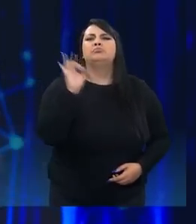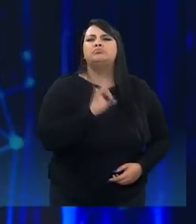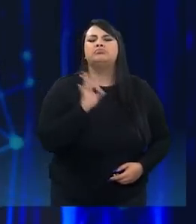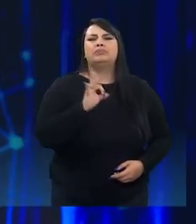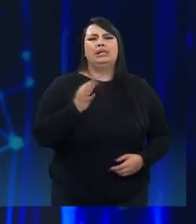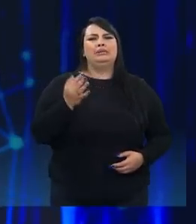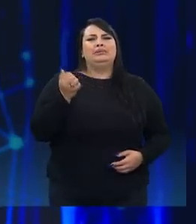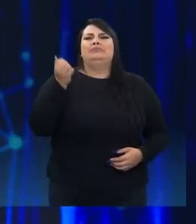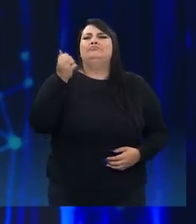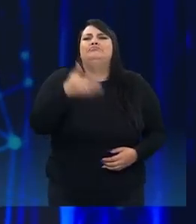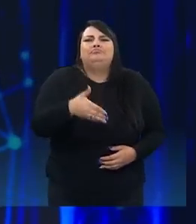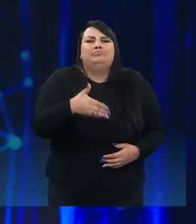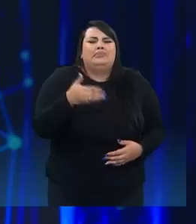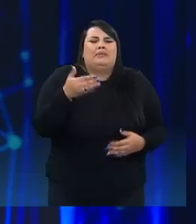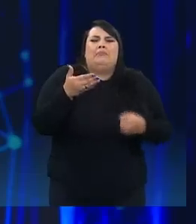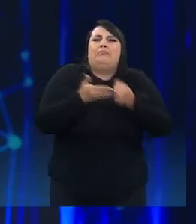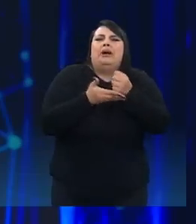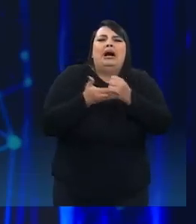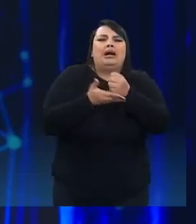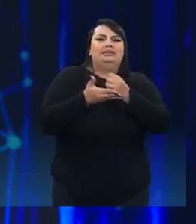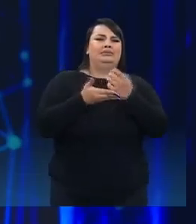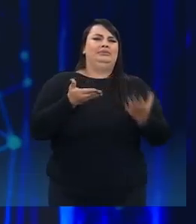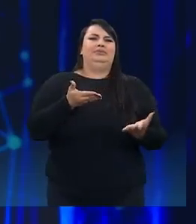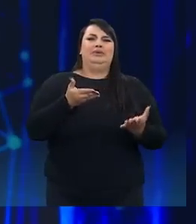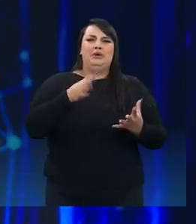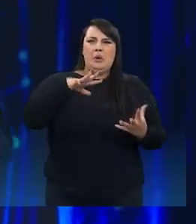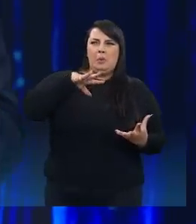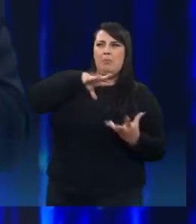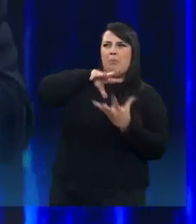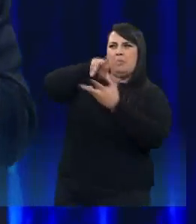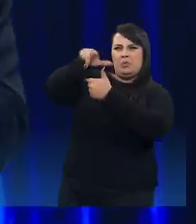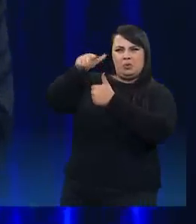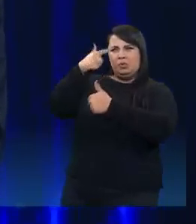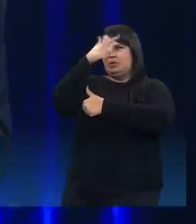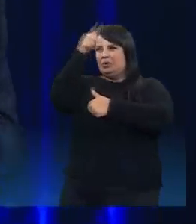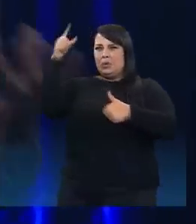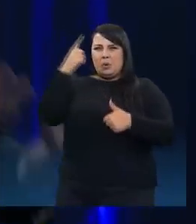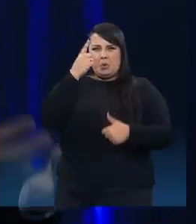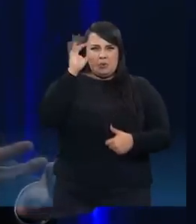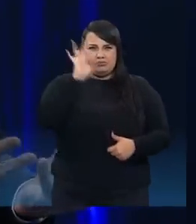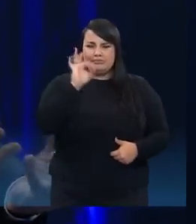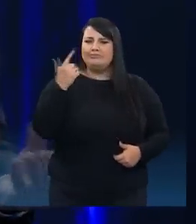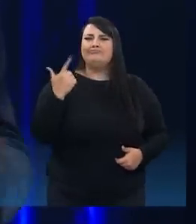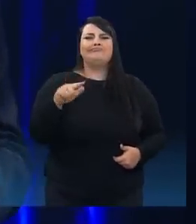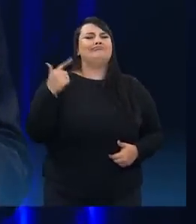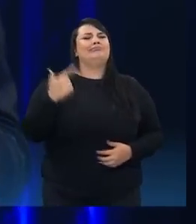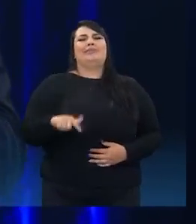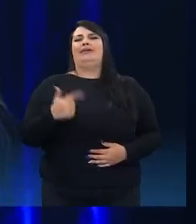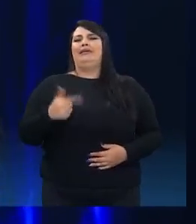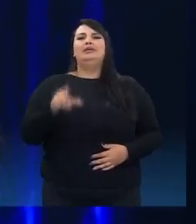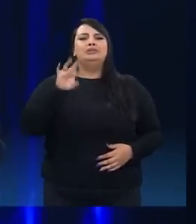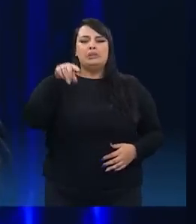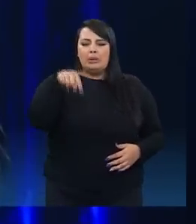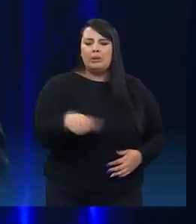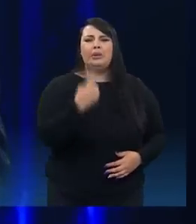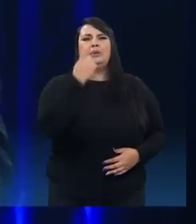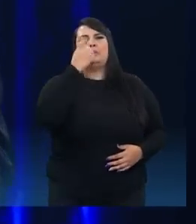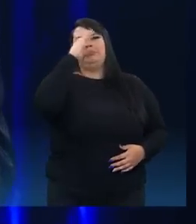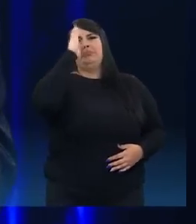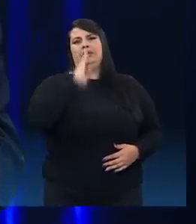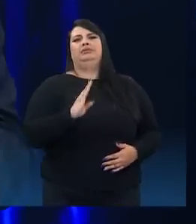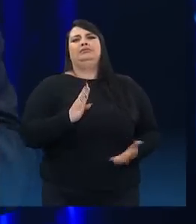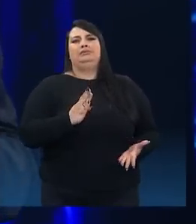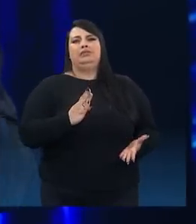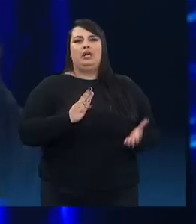ao ano, em média. Nós temos que mudar o modelo econômico, nós temos que botar o pobre no orçamento, é ele que faz a roda da economia